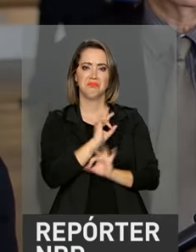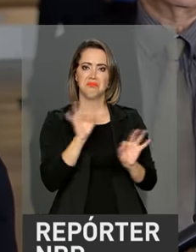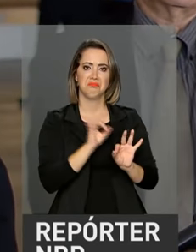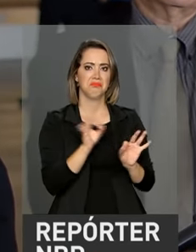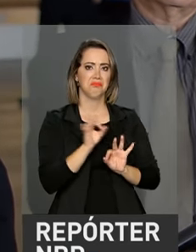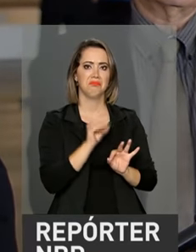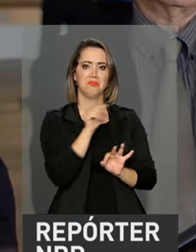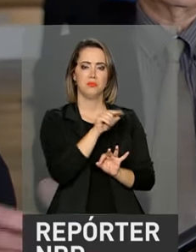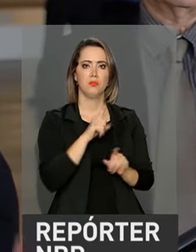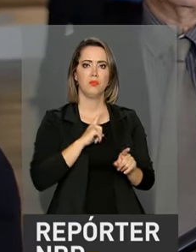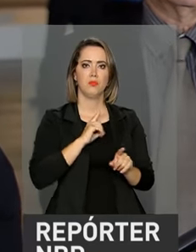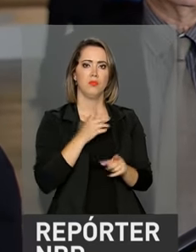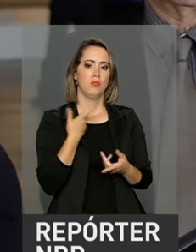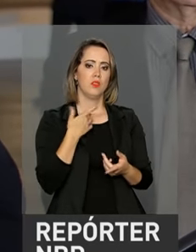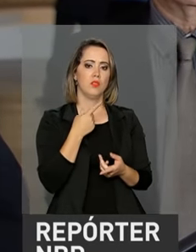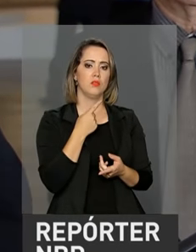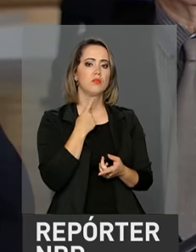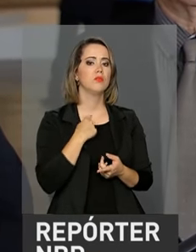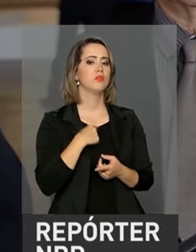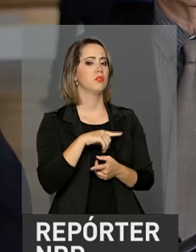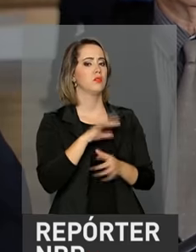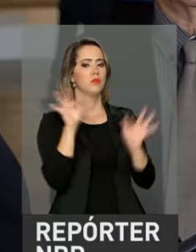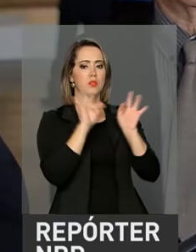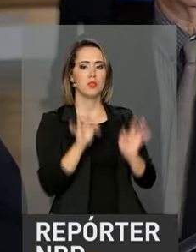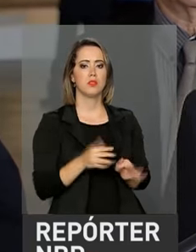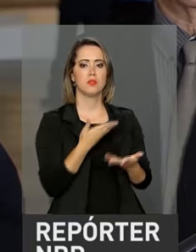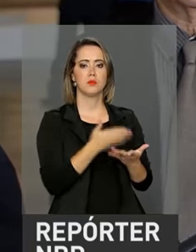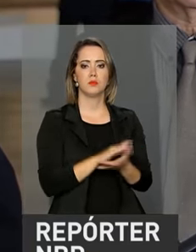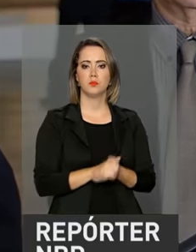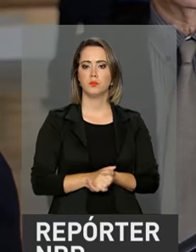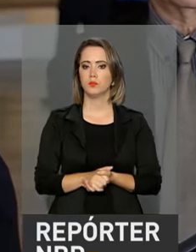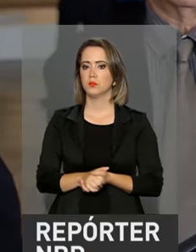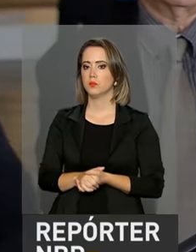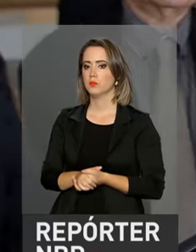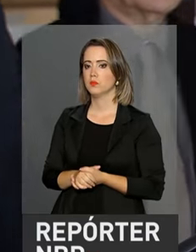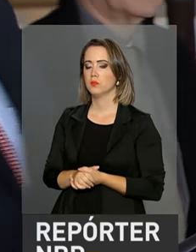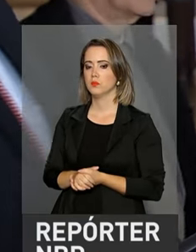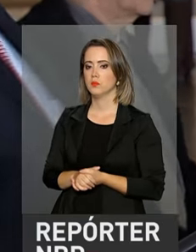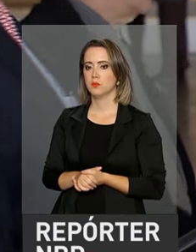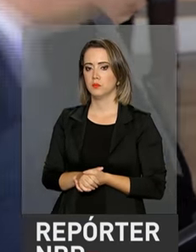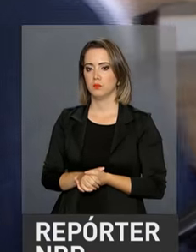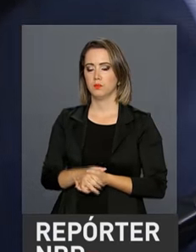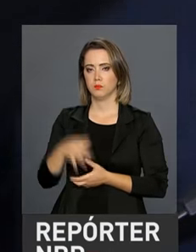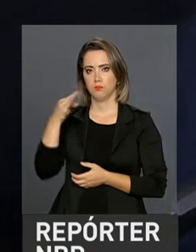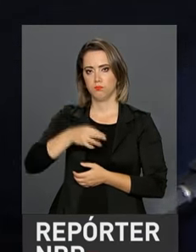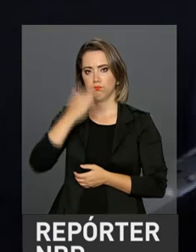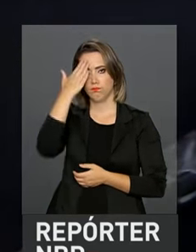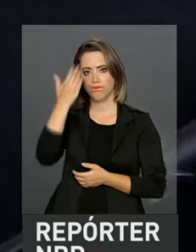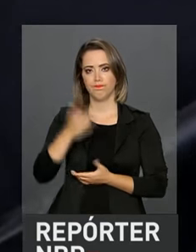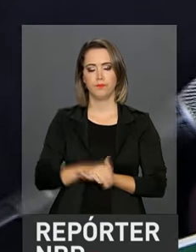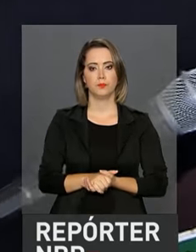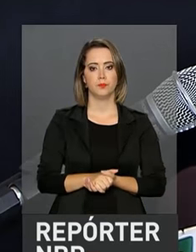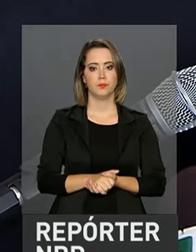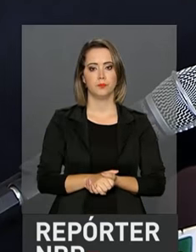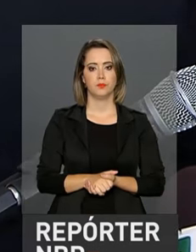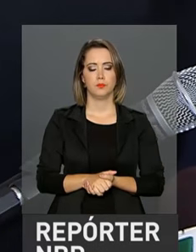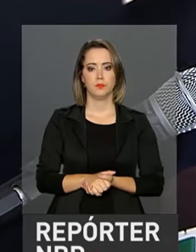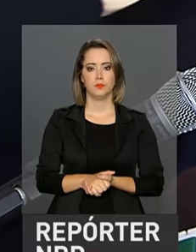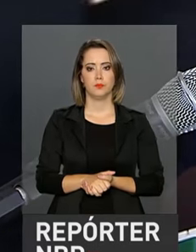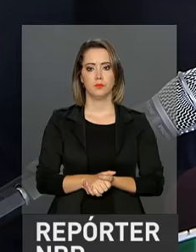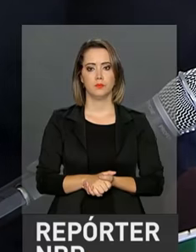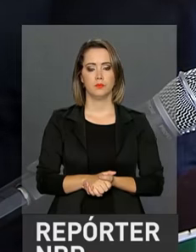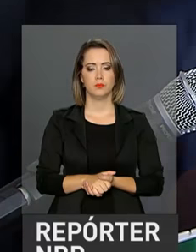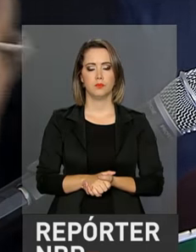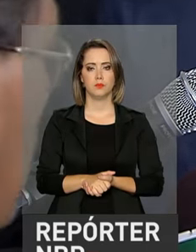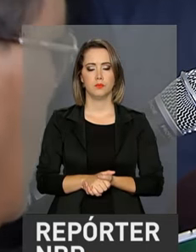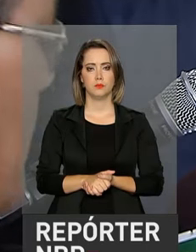não. Presidente, eu desejo a maior felicidade para eles. Bom, presidente. Os ministros, tá bom. Os ministros que estão sendo... Obrigado, presidente. Bruno, pode repetir